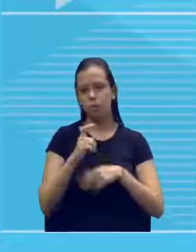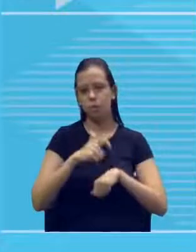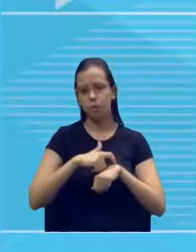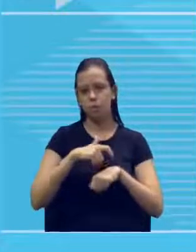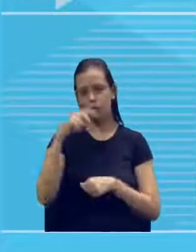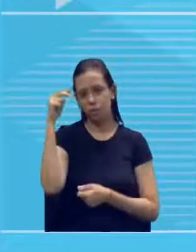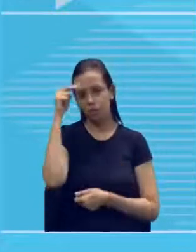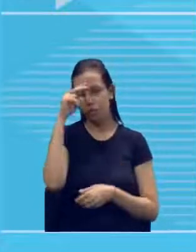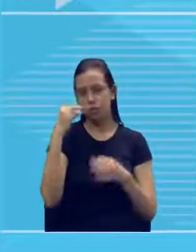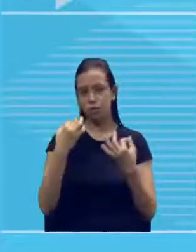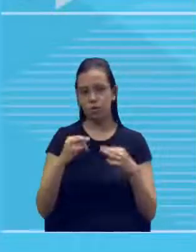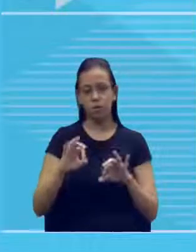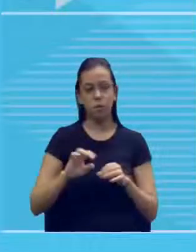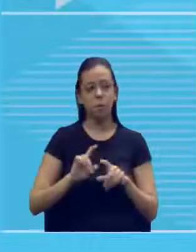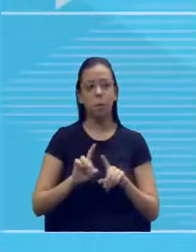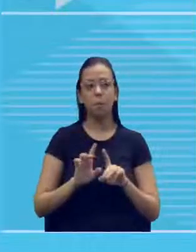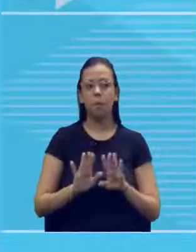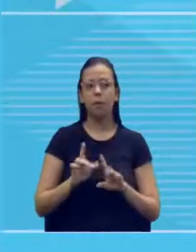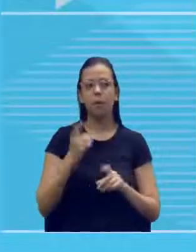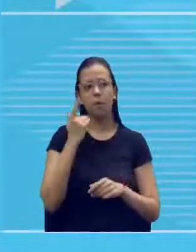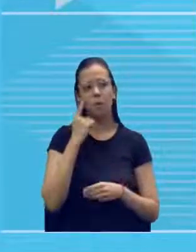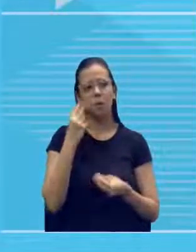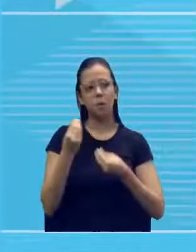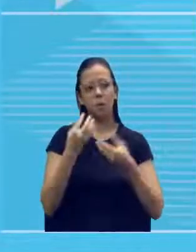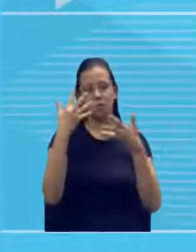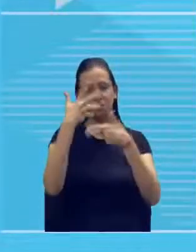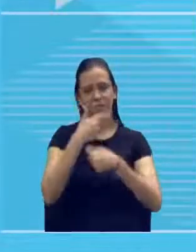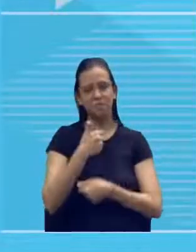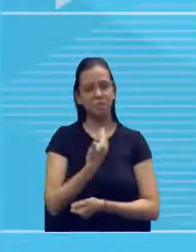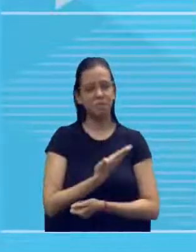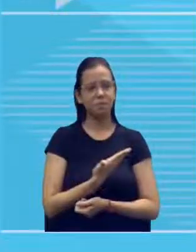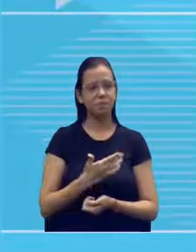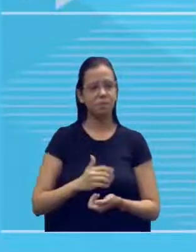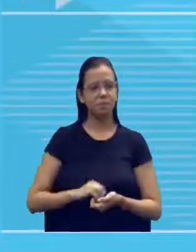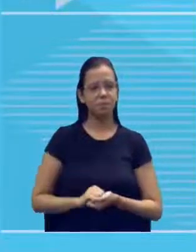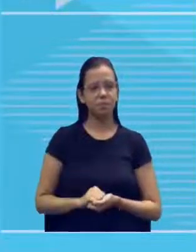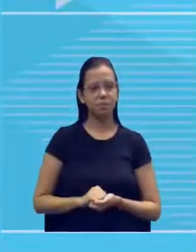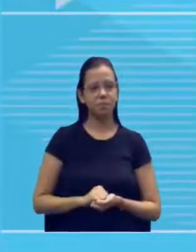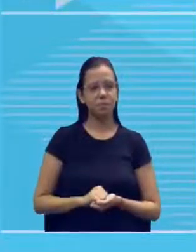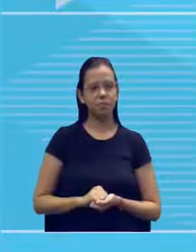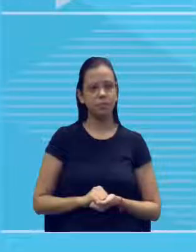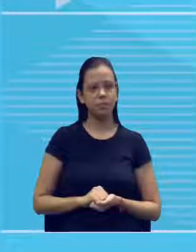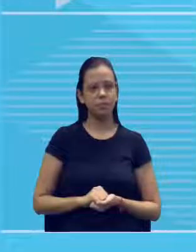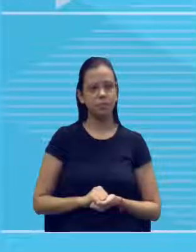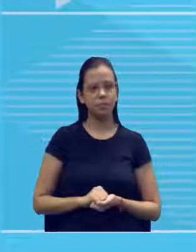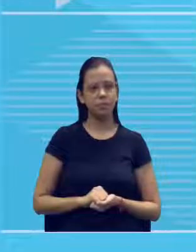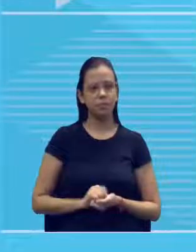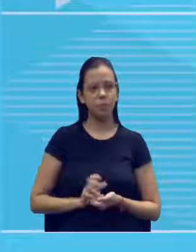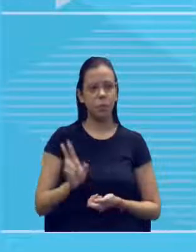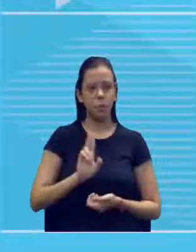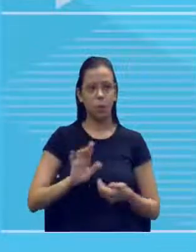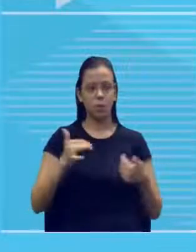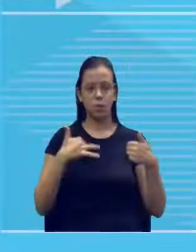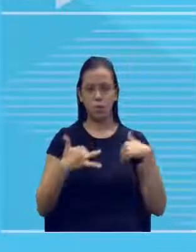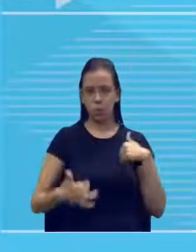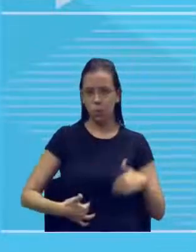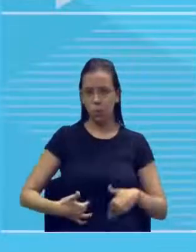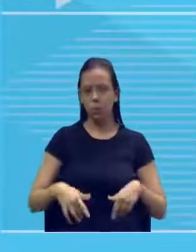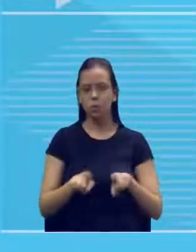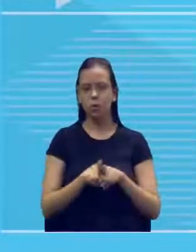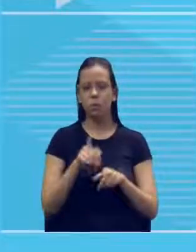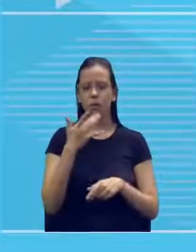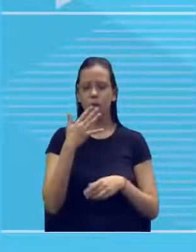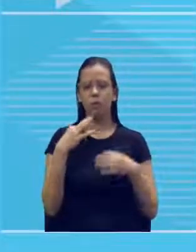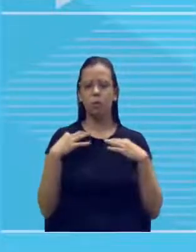tá certo? Mas olha aí que coisa linda. E além de usar o corpo, né? Além de usar as cores da